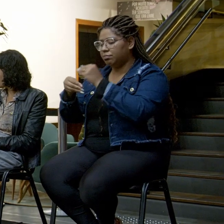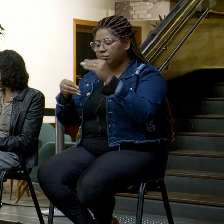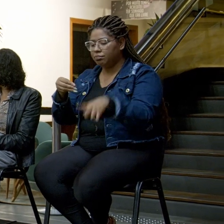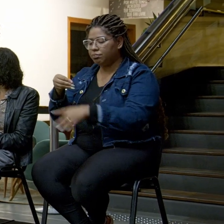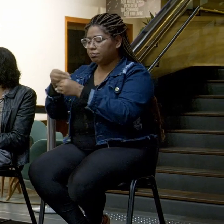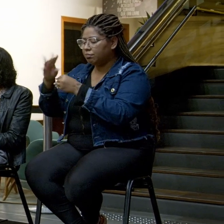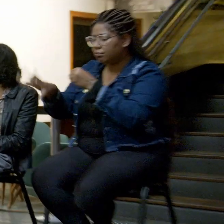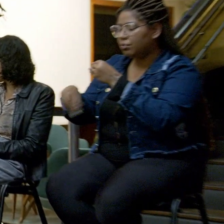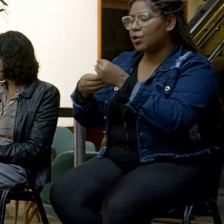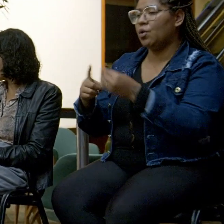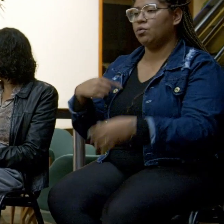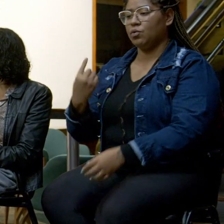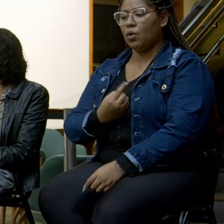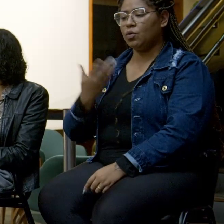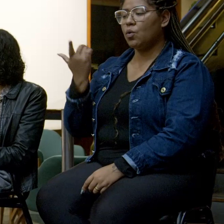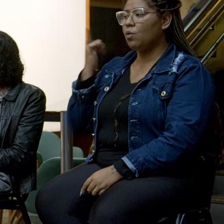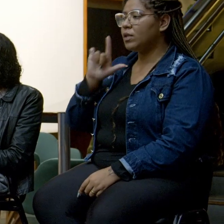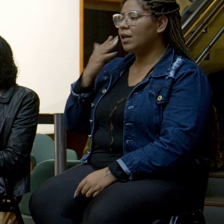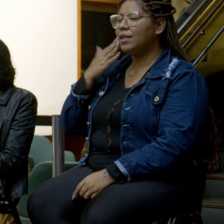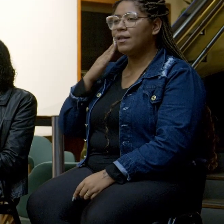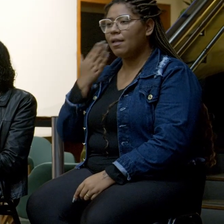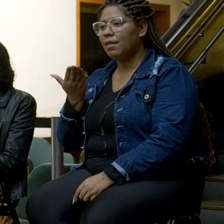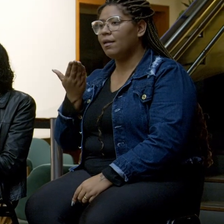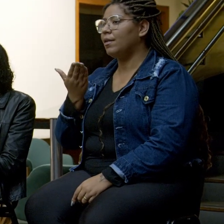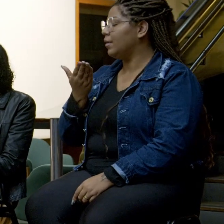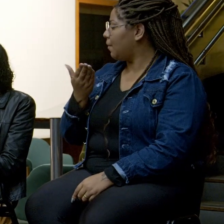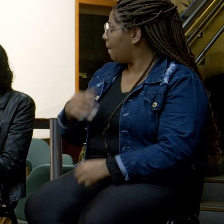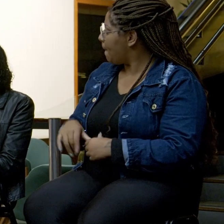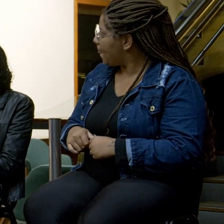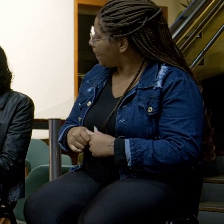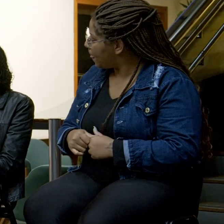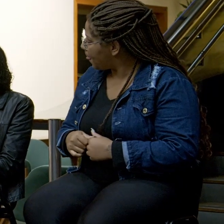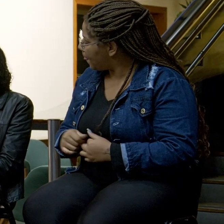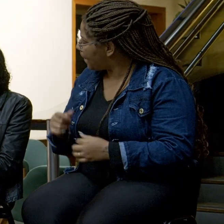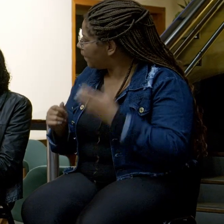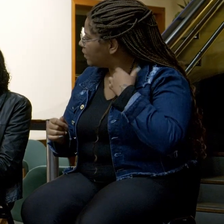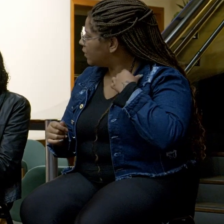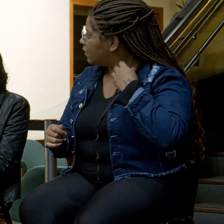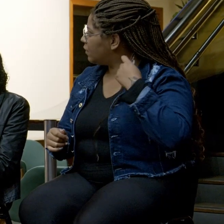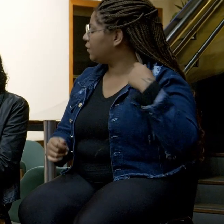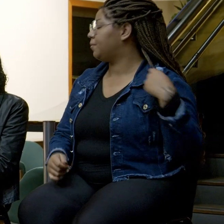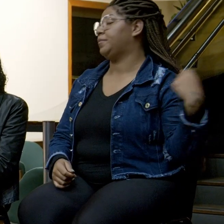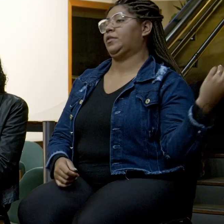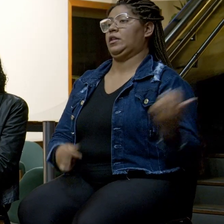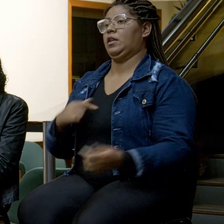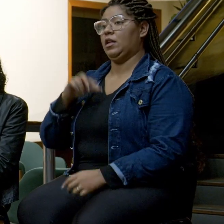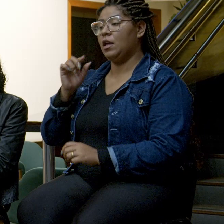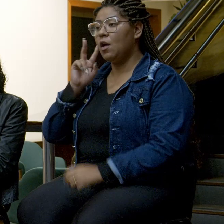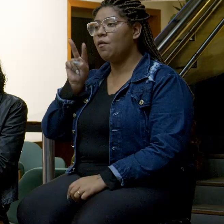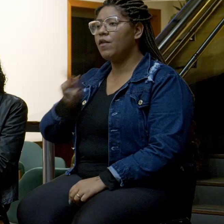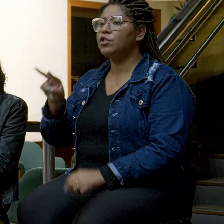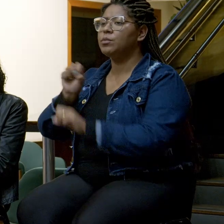que a gente consegue perceber algumas divisões, alguns núcleos muito claramente, assim,